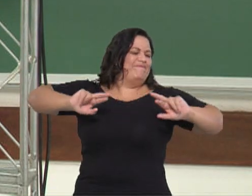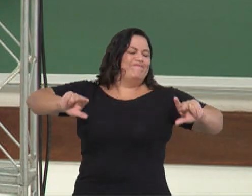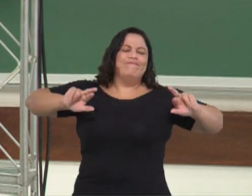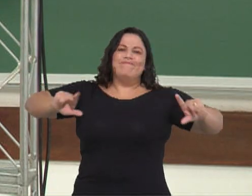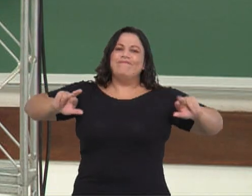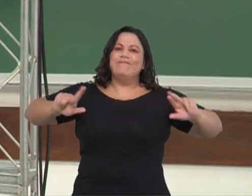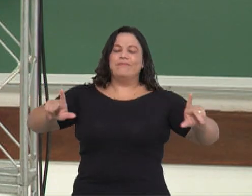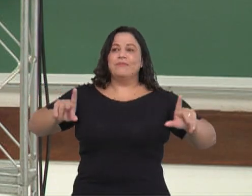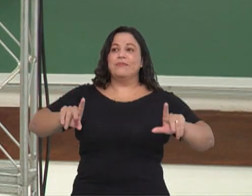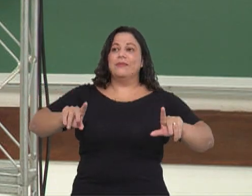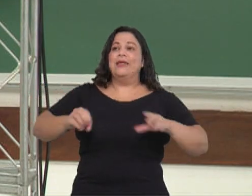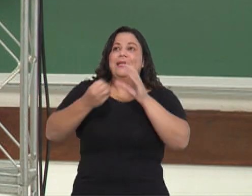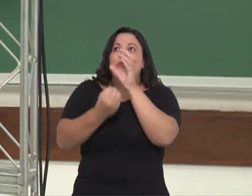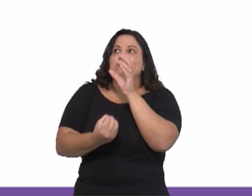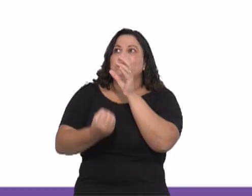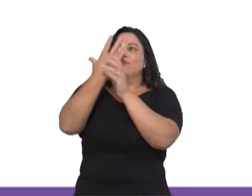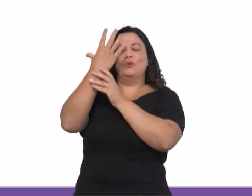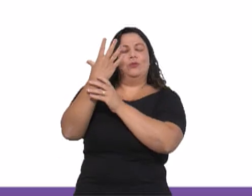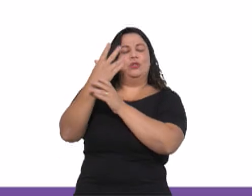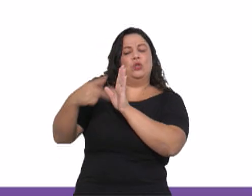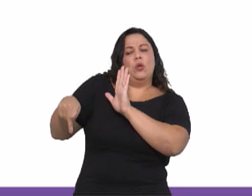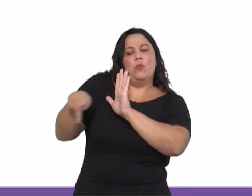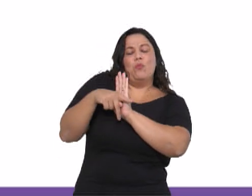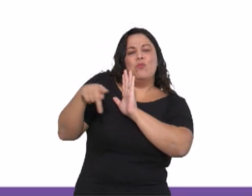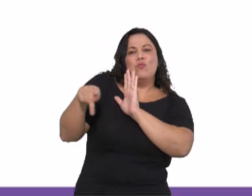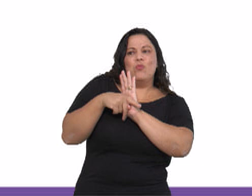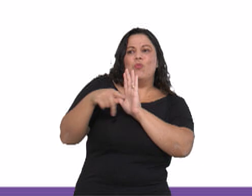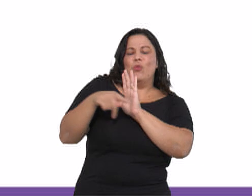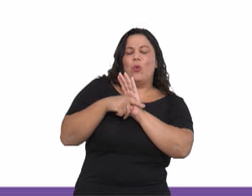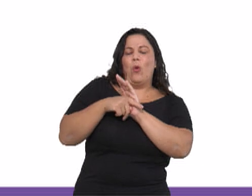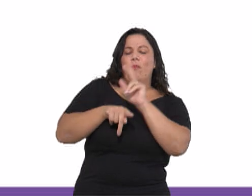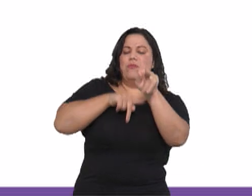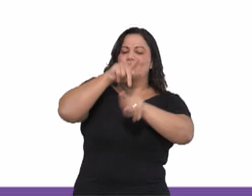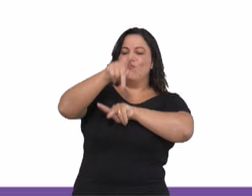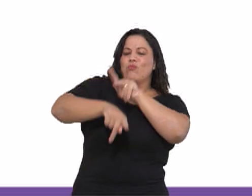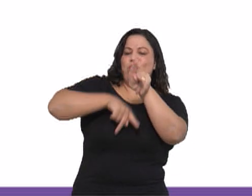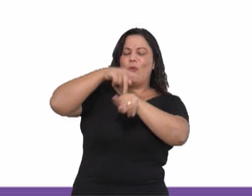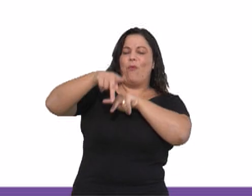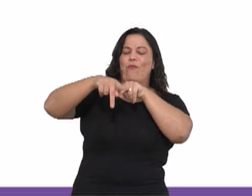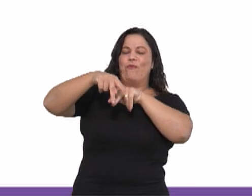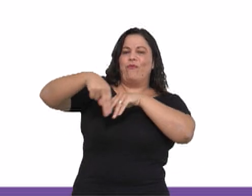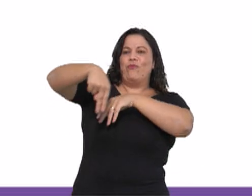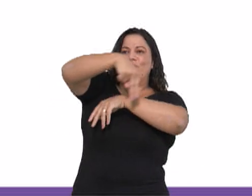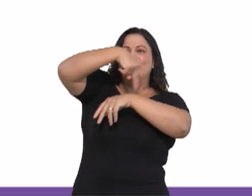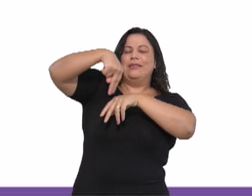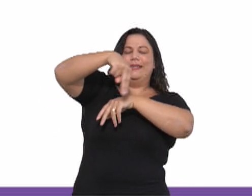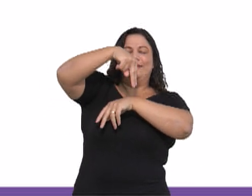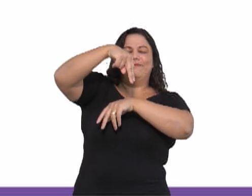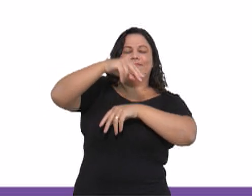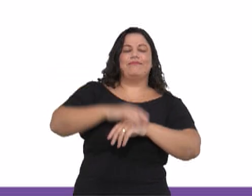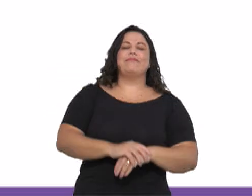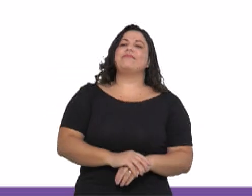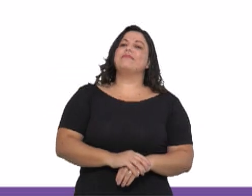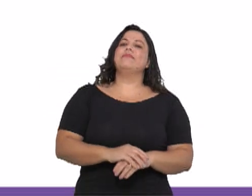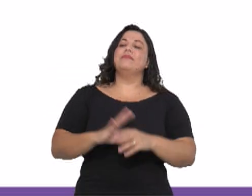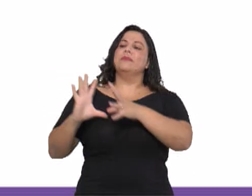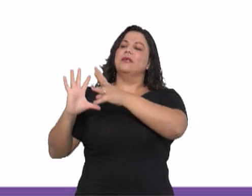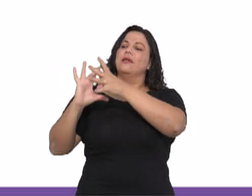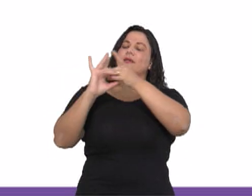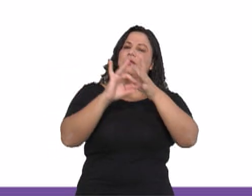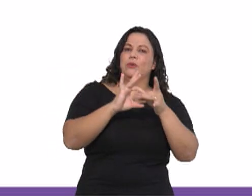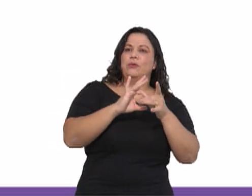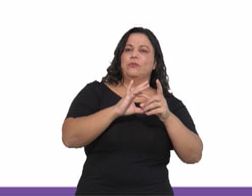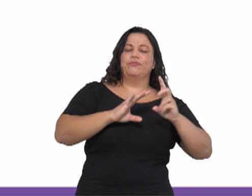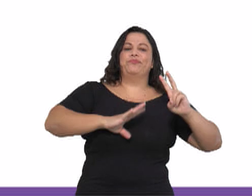que dá origem à nossa identidade enquanto povo, enquanto nação. Bom, fazem parte do folclore os mitos,